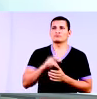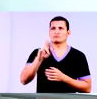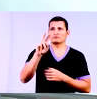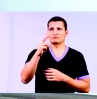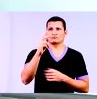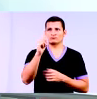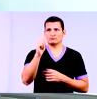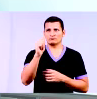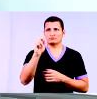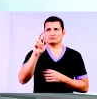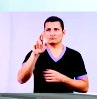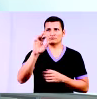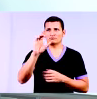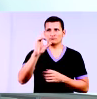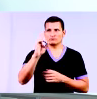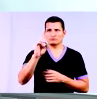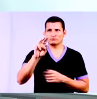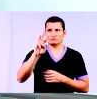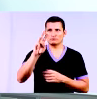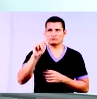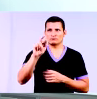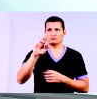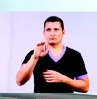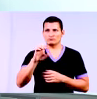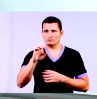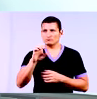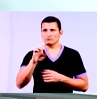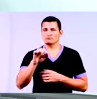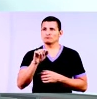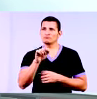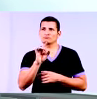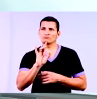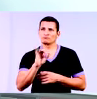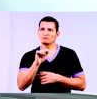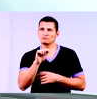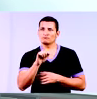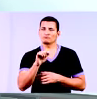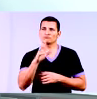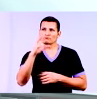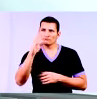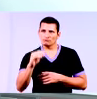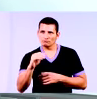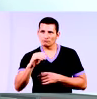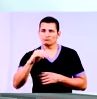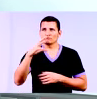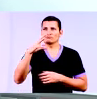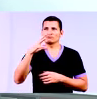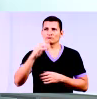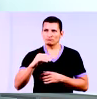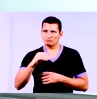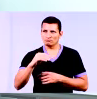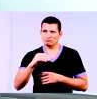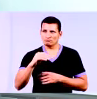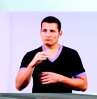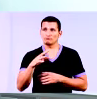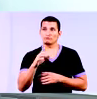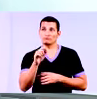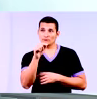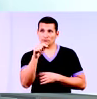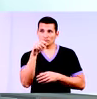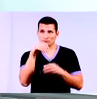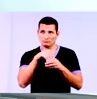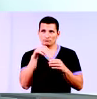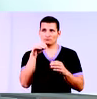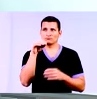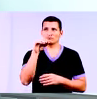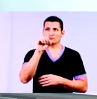aplicação nenhuma, né? A não ser jogar um CD ali por cima, os livros, os cadernos parados. A hora que eu boto um software ali dentro, eu